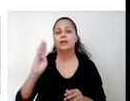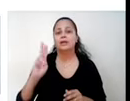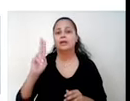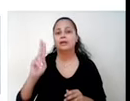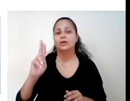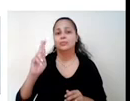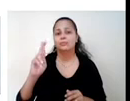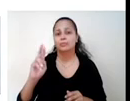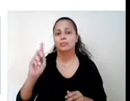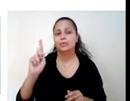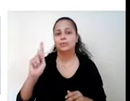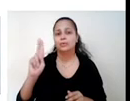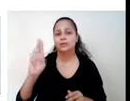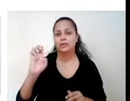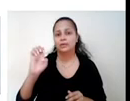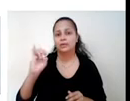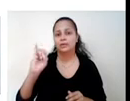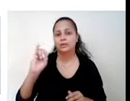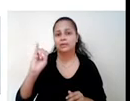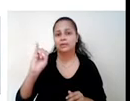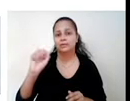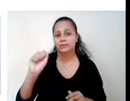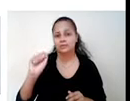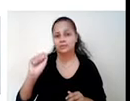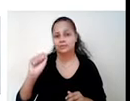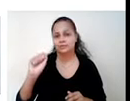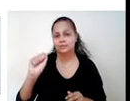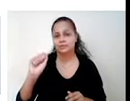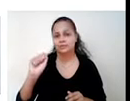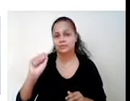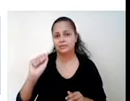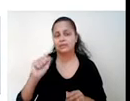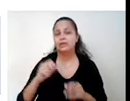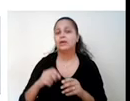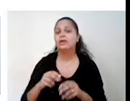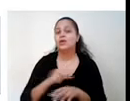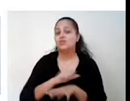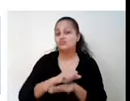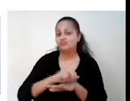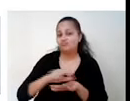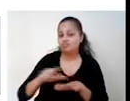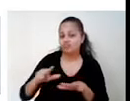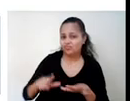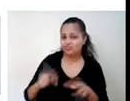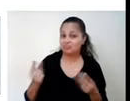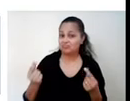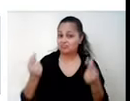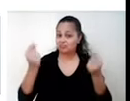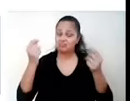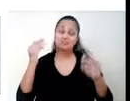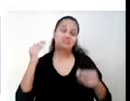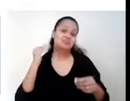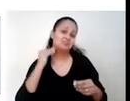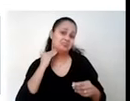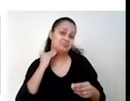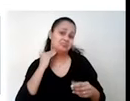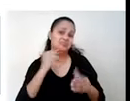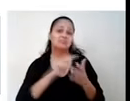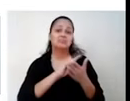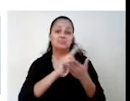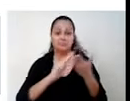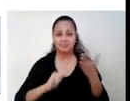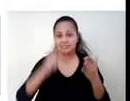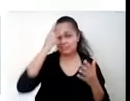burguesia, passou a designar, basicamente, os grandes comerciantes, banqueiros e